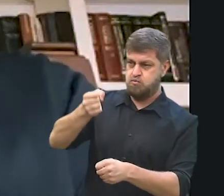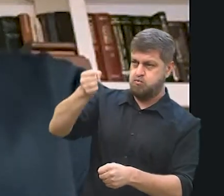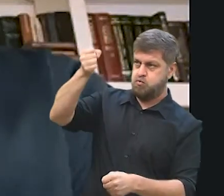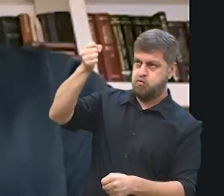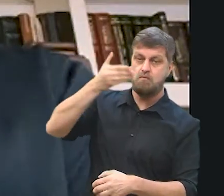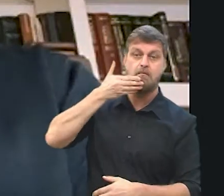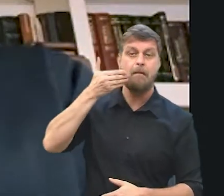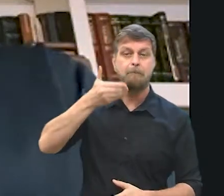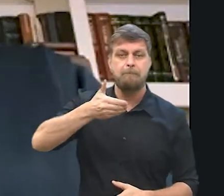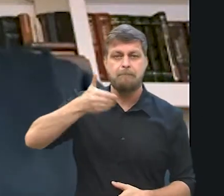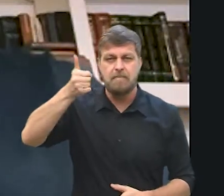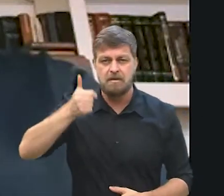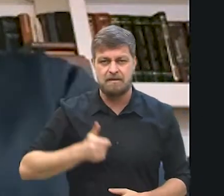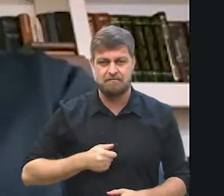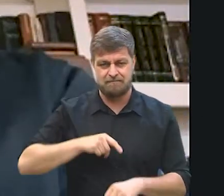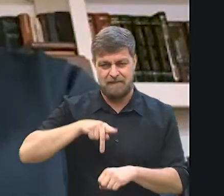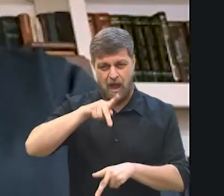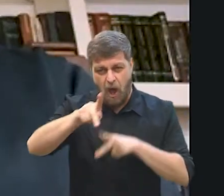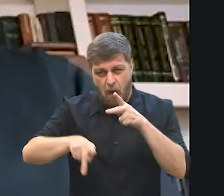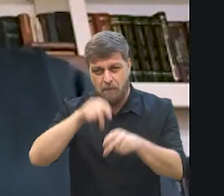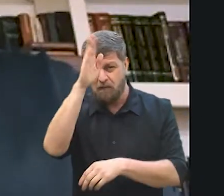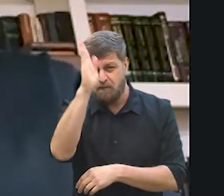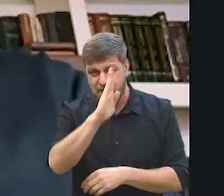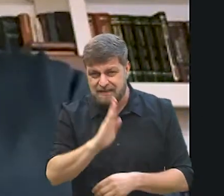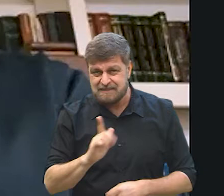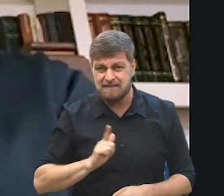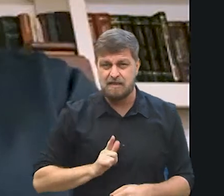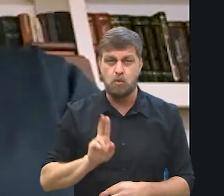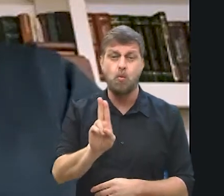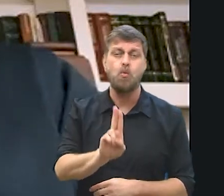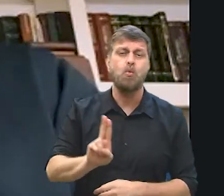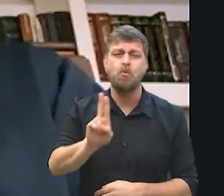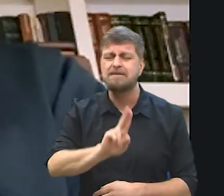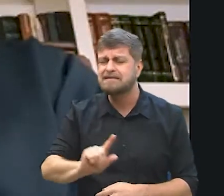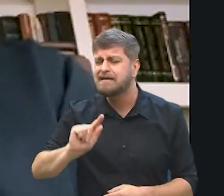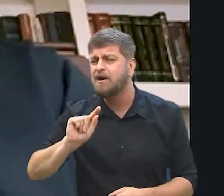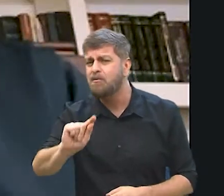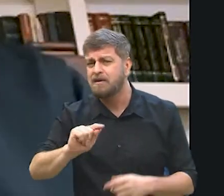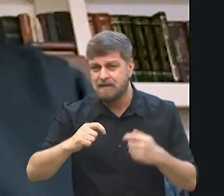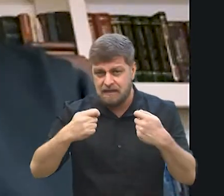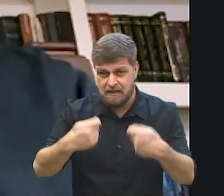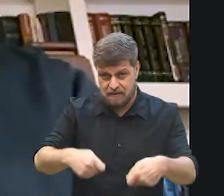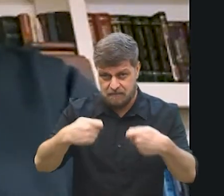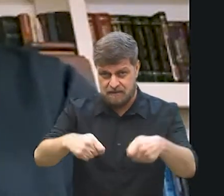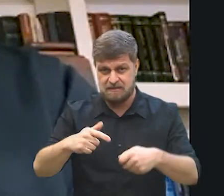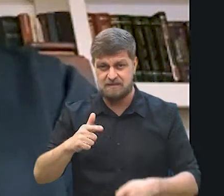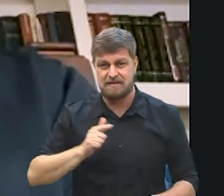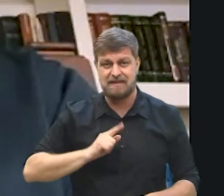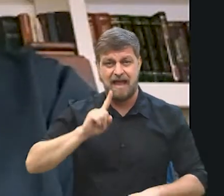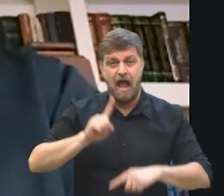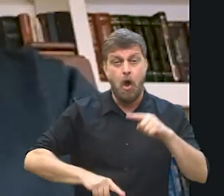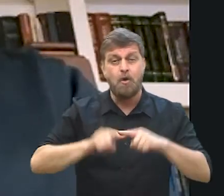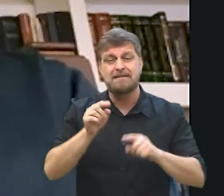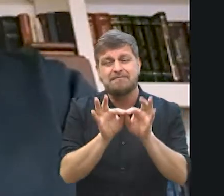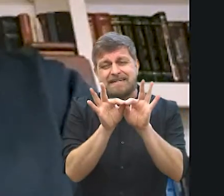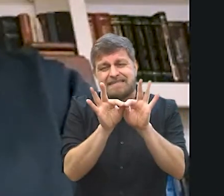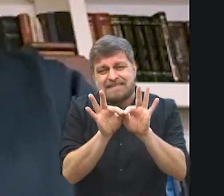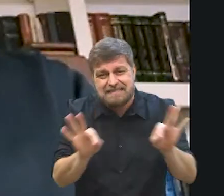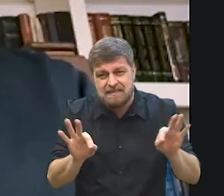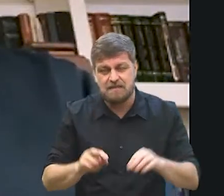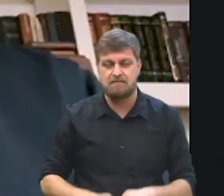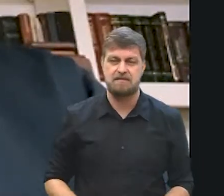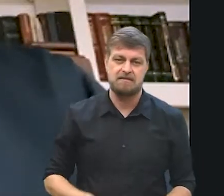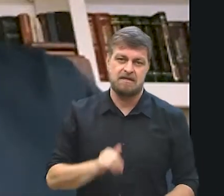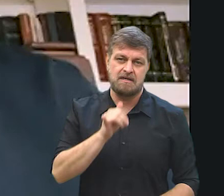melhores, mas no brasileiro precisa começar a usar um pouco algumas coisas mais simples, que são o